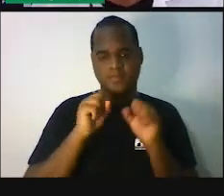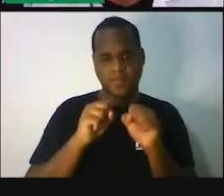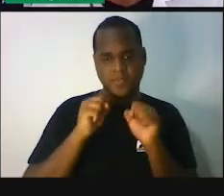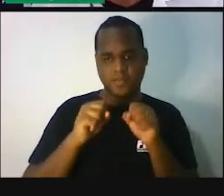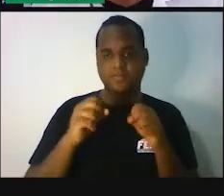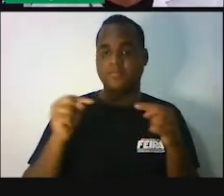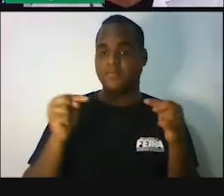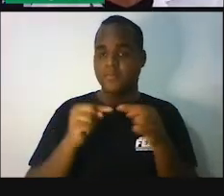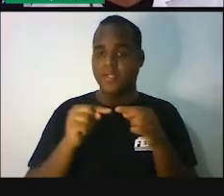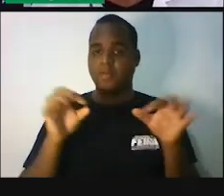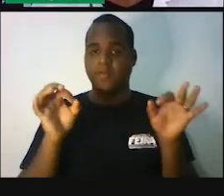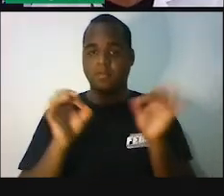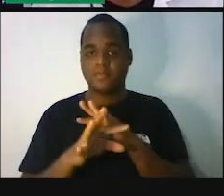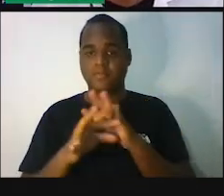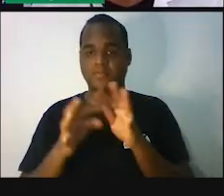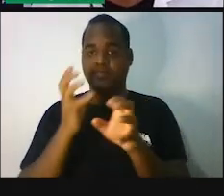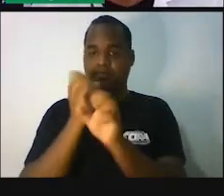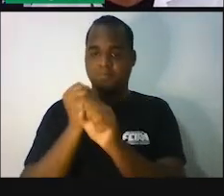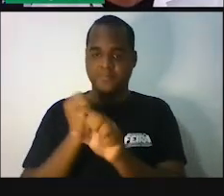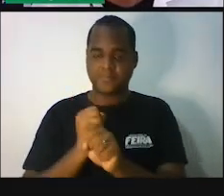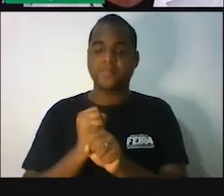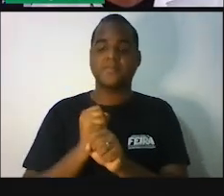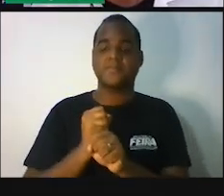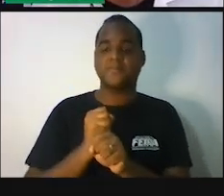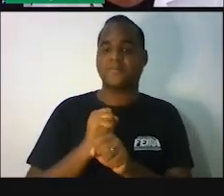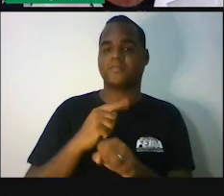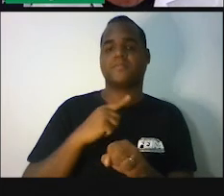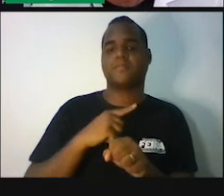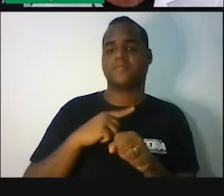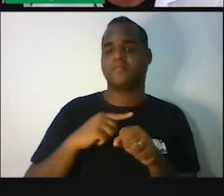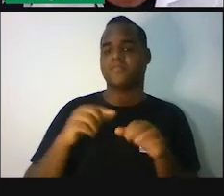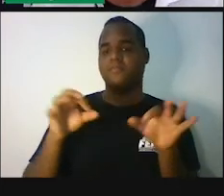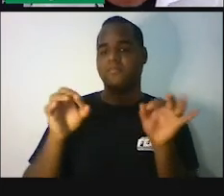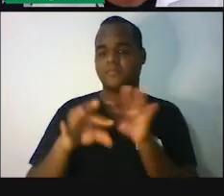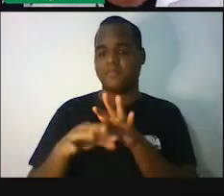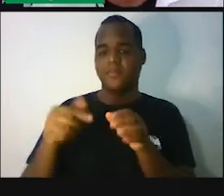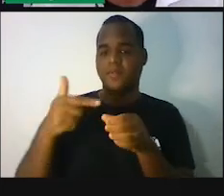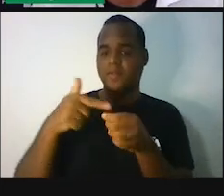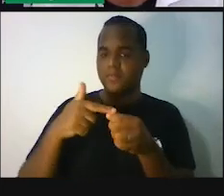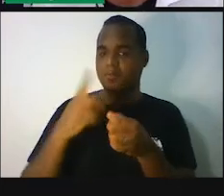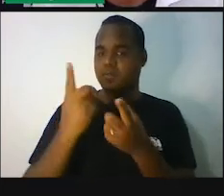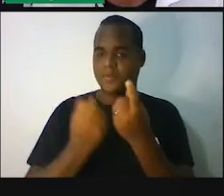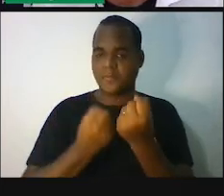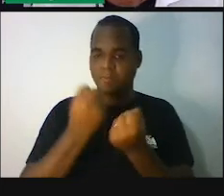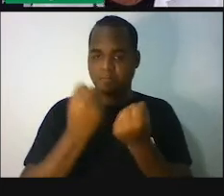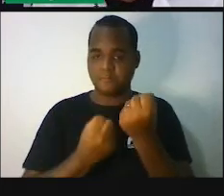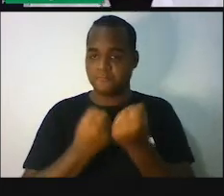capacidade total do tanque do seu carro,